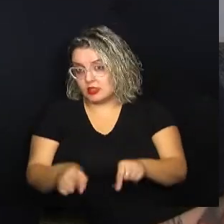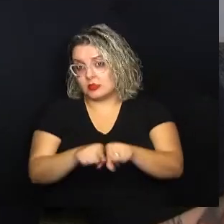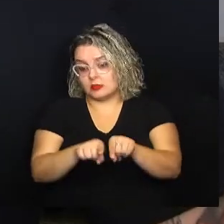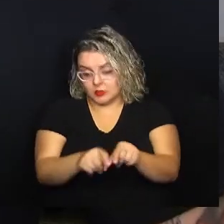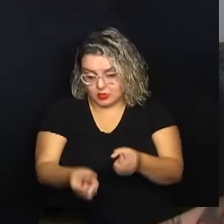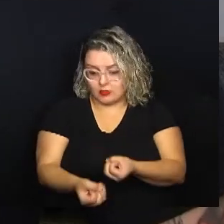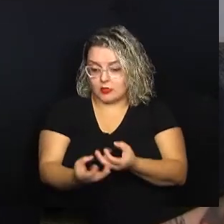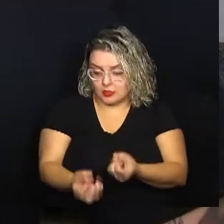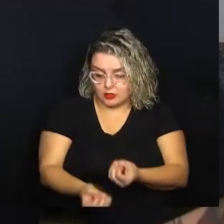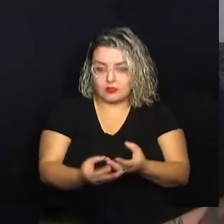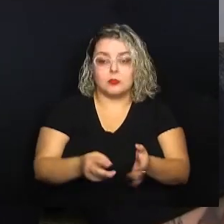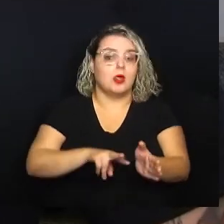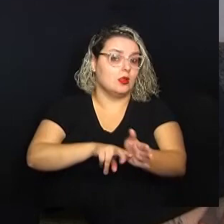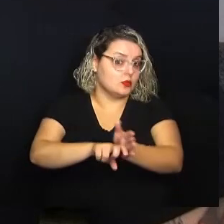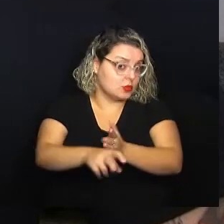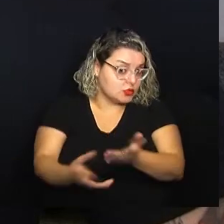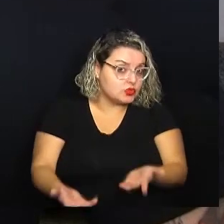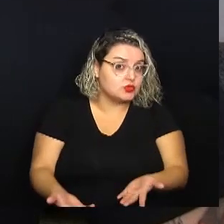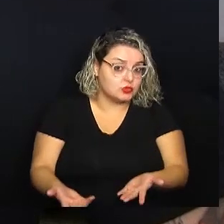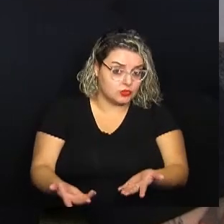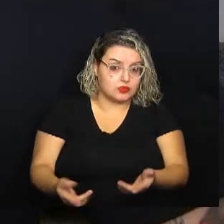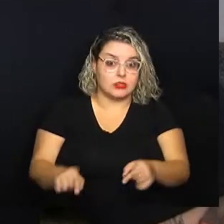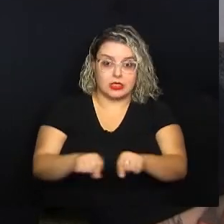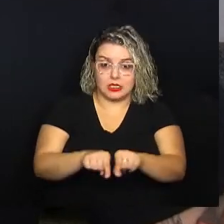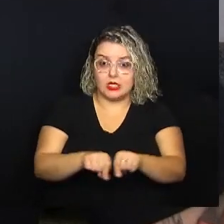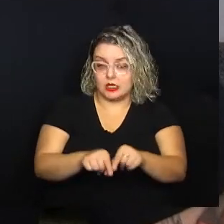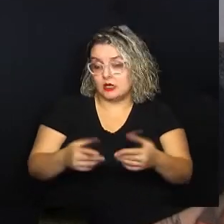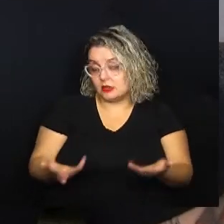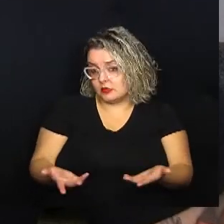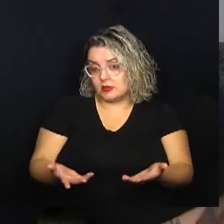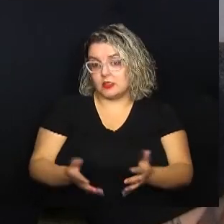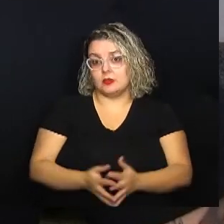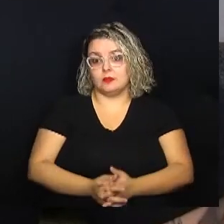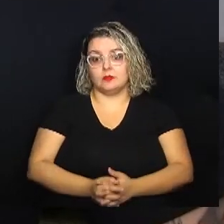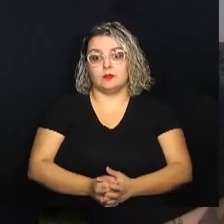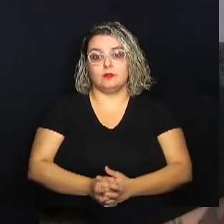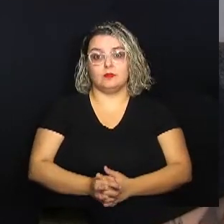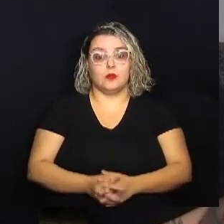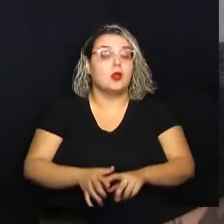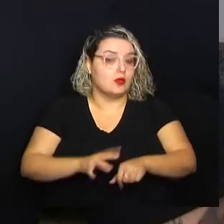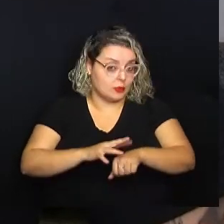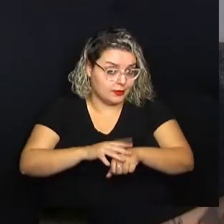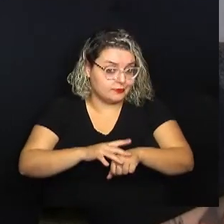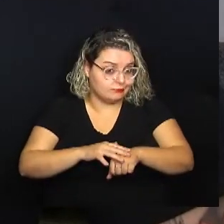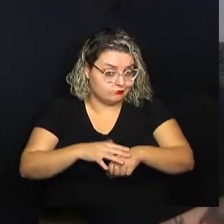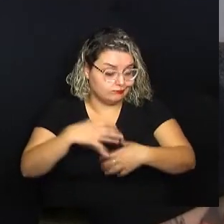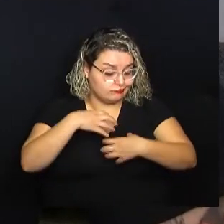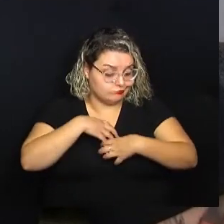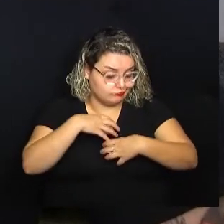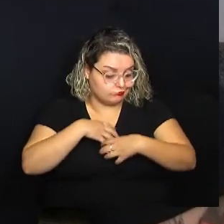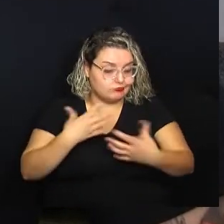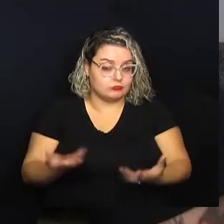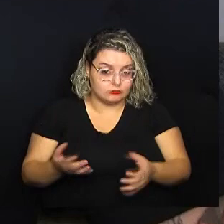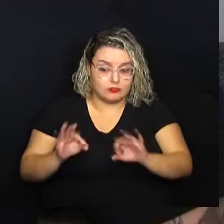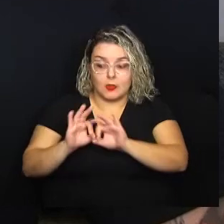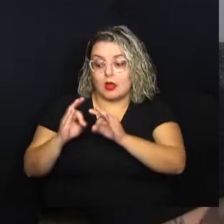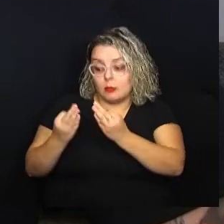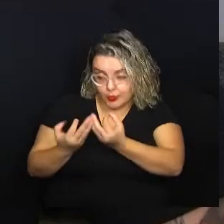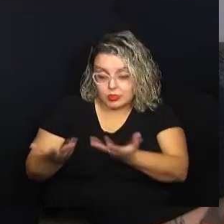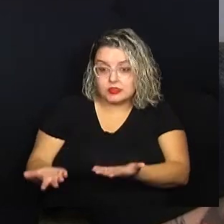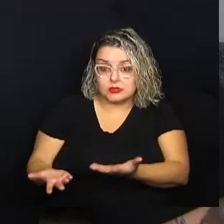o diagnóstico, também a gente traz informações sobre o diagnóstico, questões também sobre o adoecimento emocional